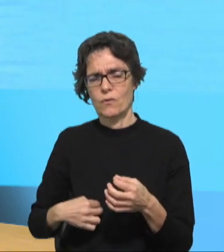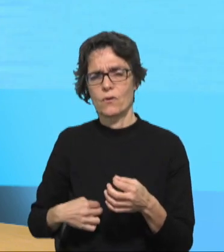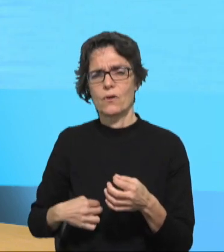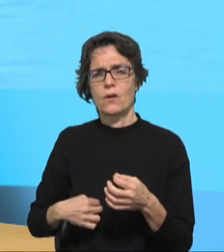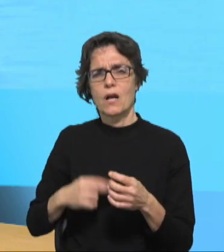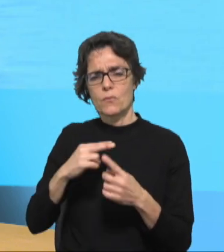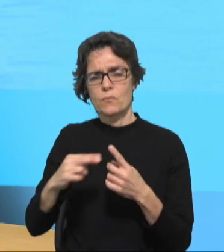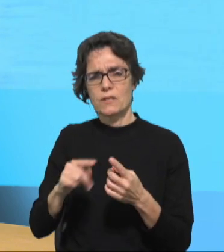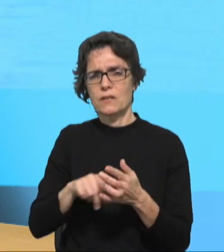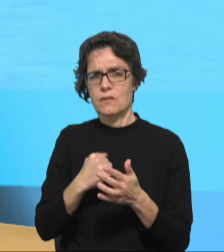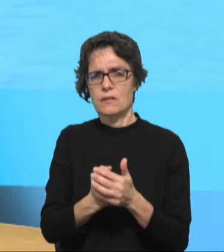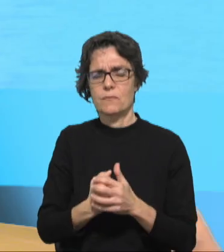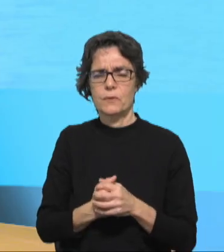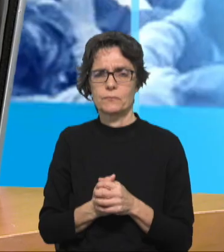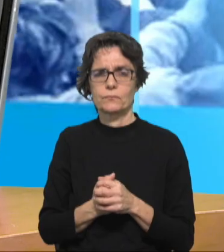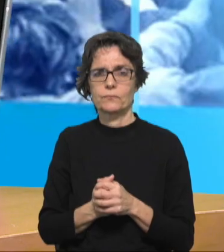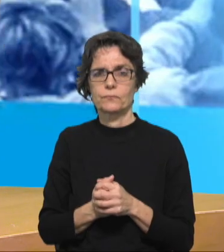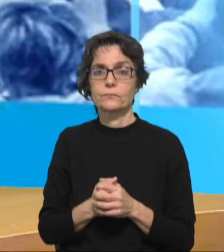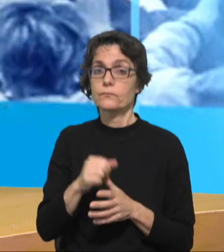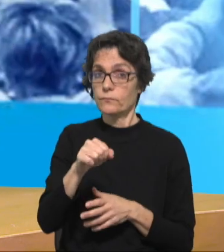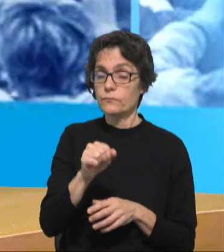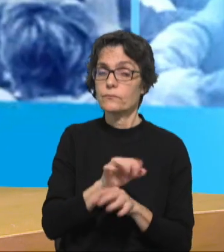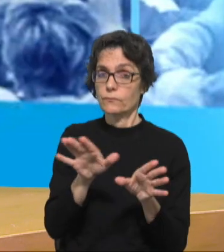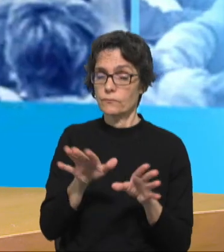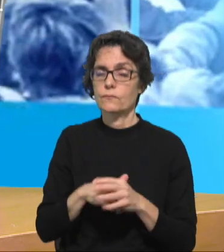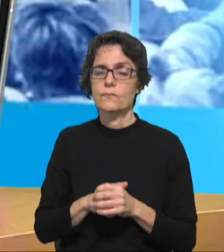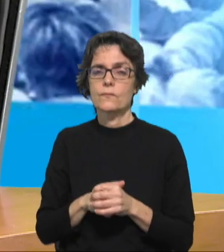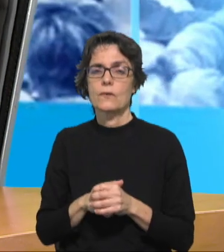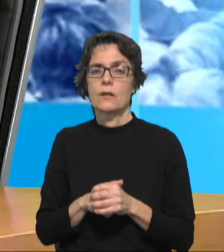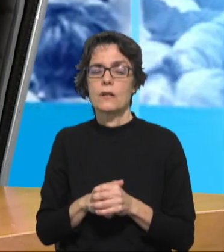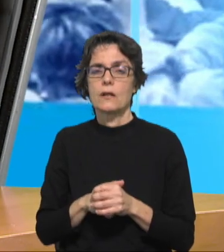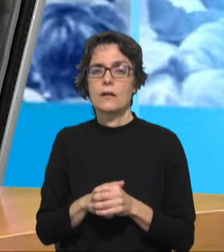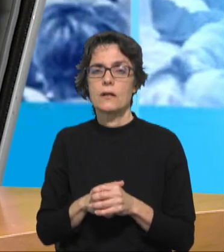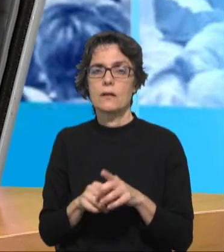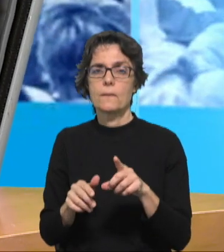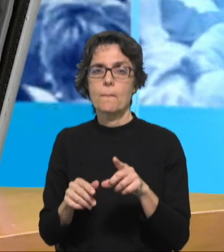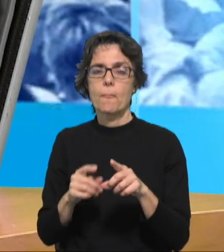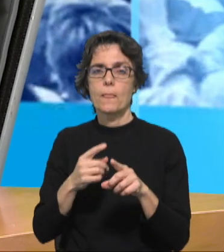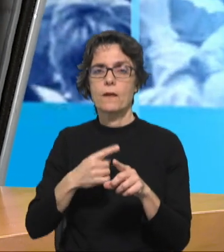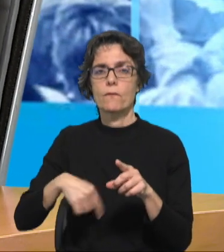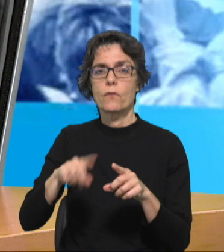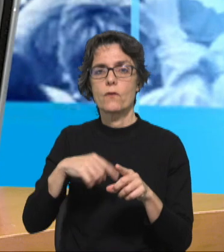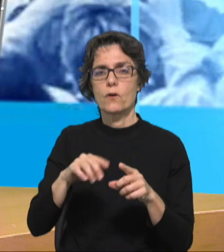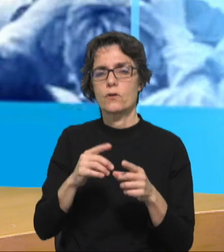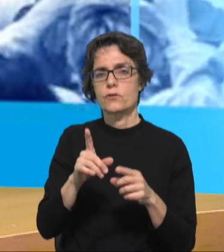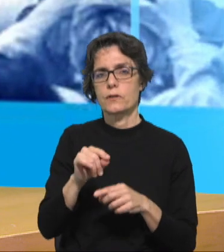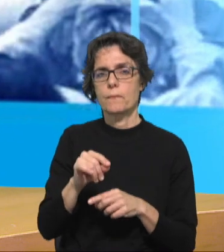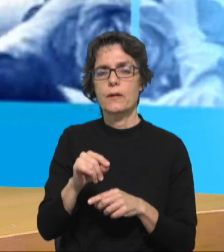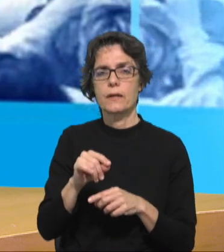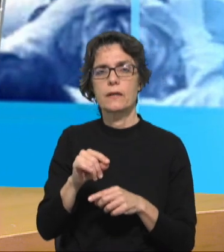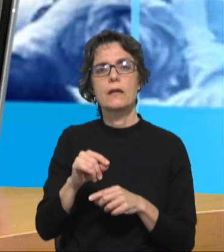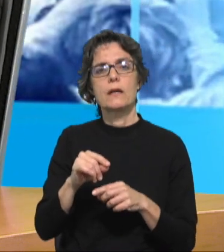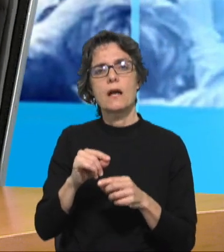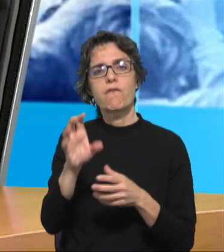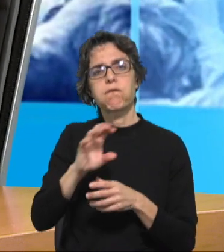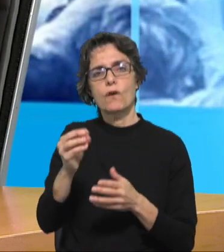função deste jornal. Sem dúvida, sim. No critério de notícia, não é? O nosso critério não são os 3 S dos tabloides, nem